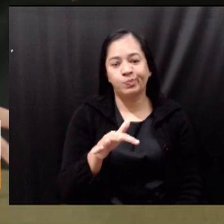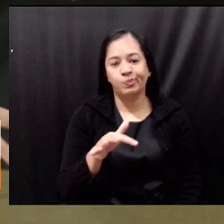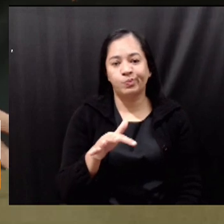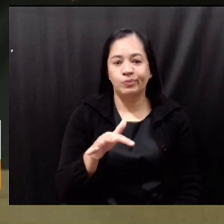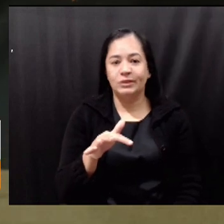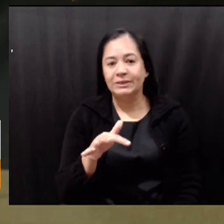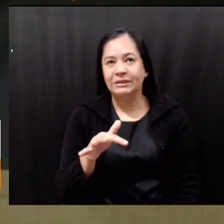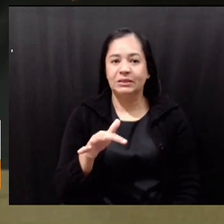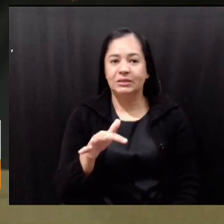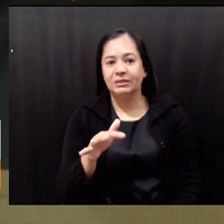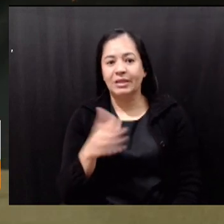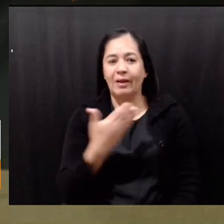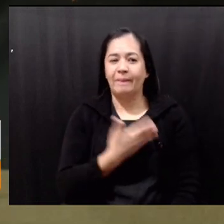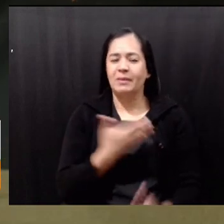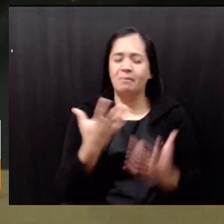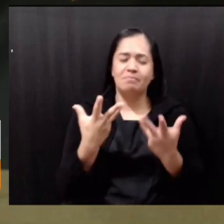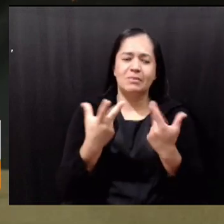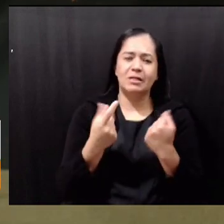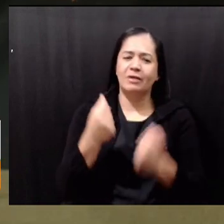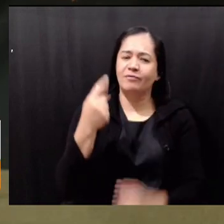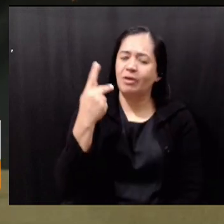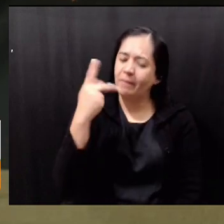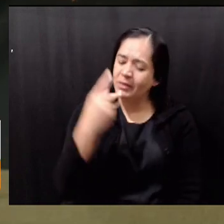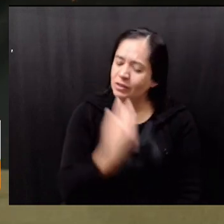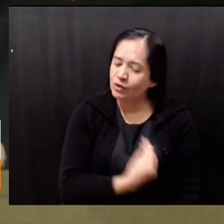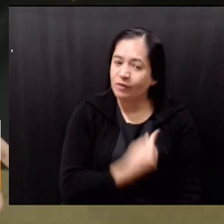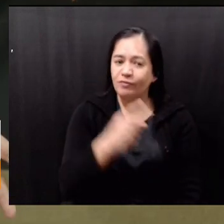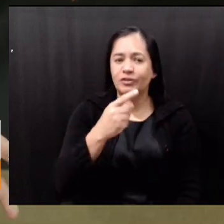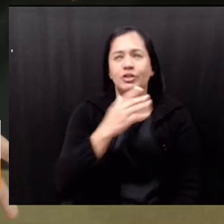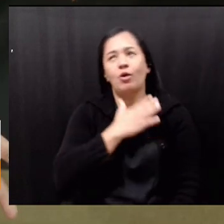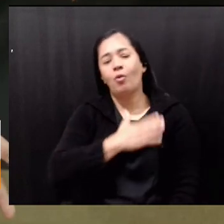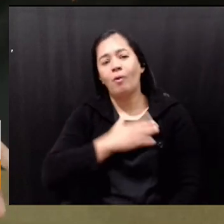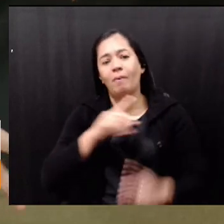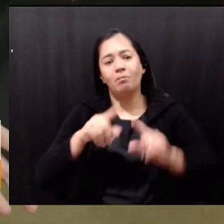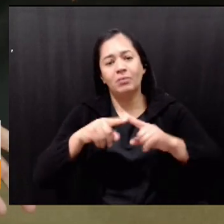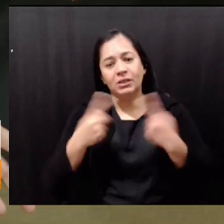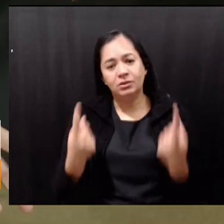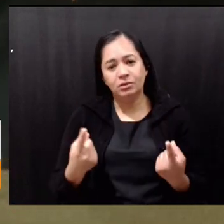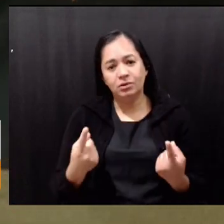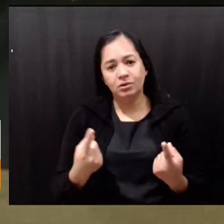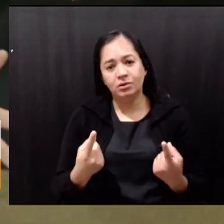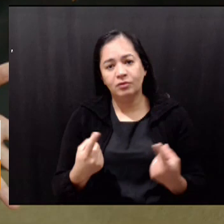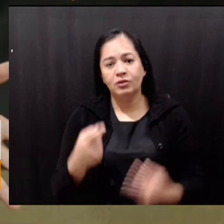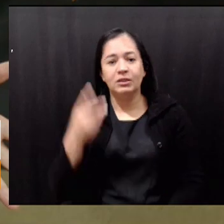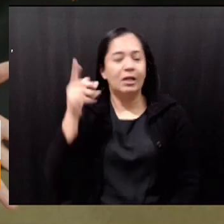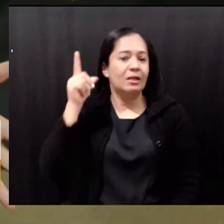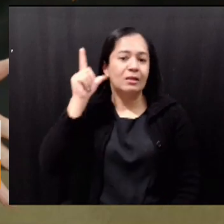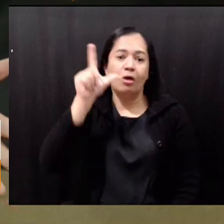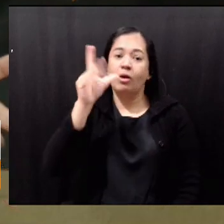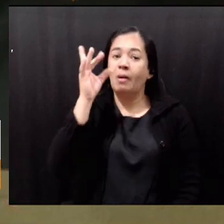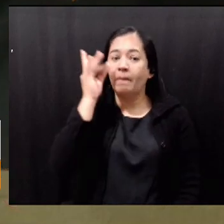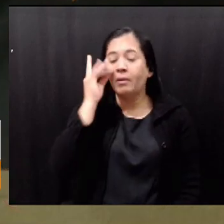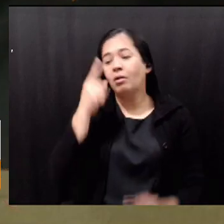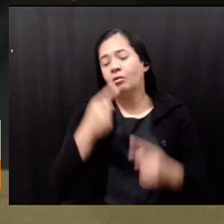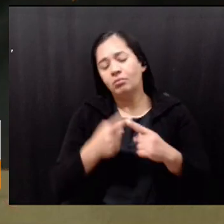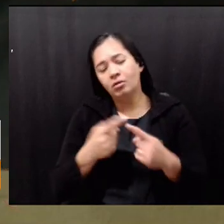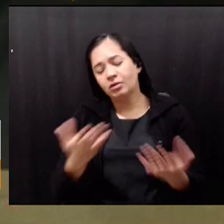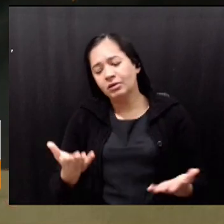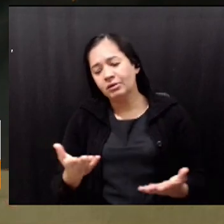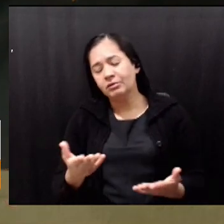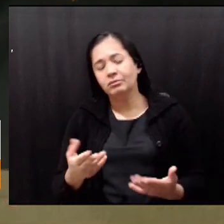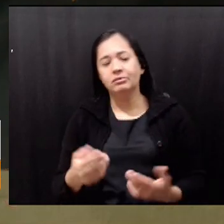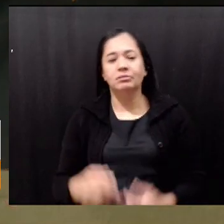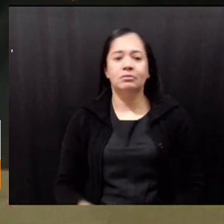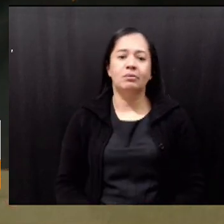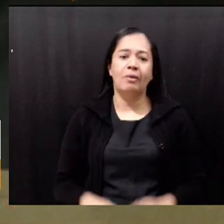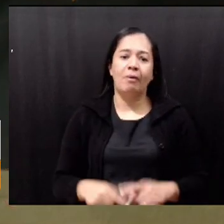magnífica para sua vida, né? Você considera muito, mas aí você não consegue estar presente. Por quê? Por conta da correria. Só que aí, como